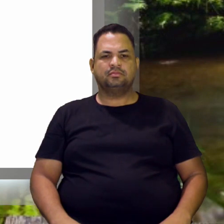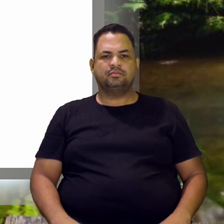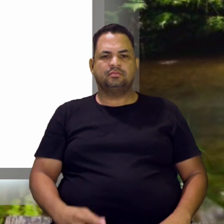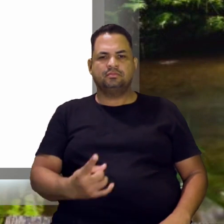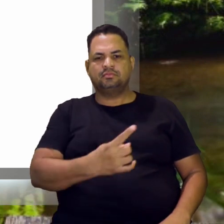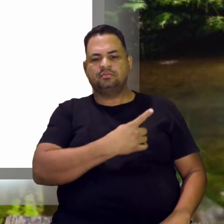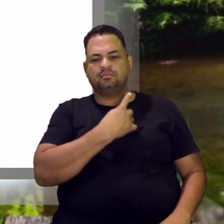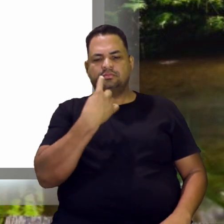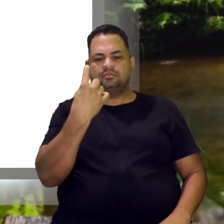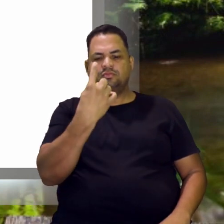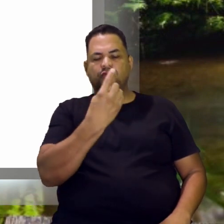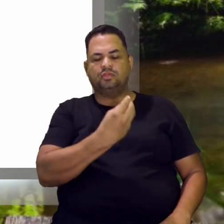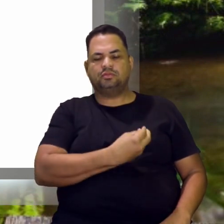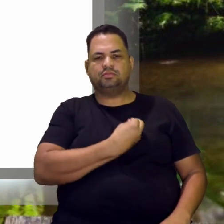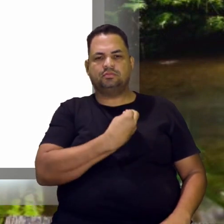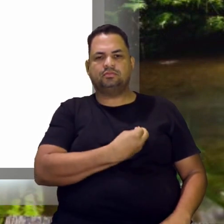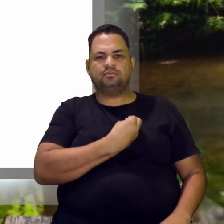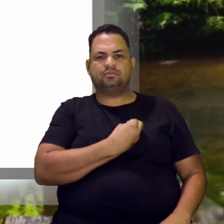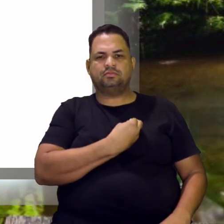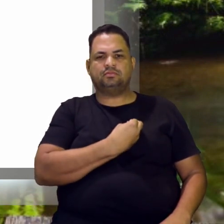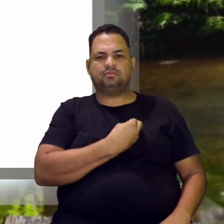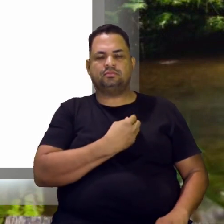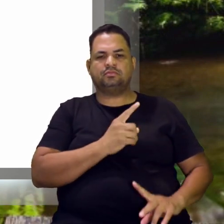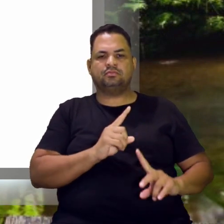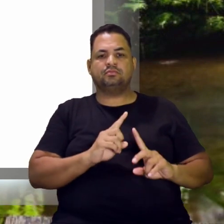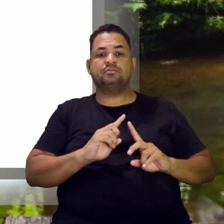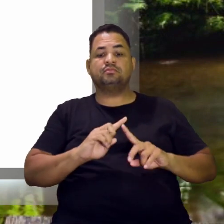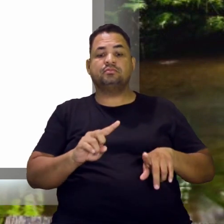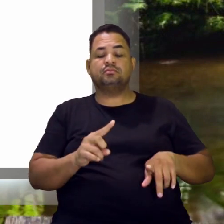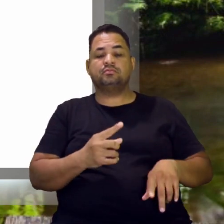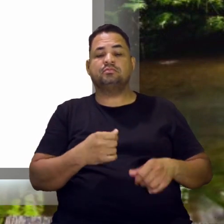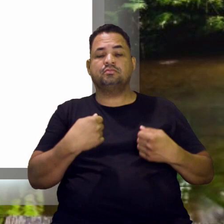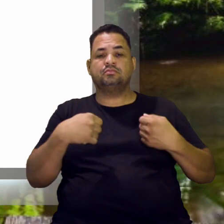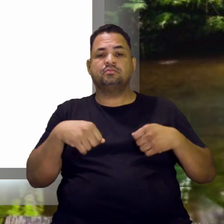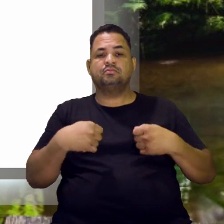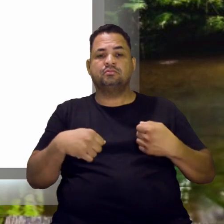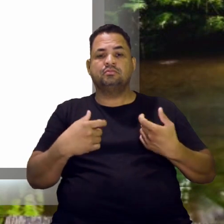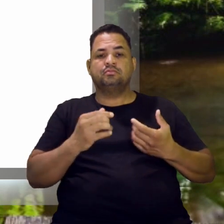Nós somos seres vivos, né? Só que nós